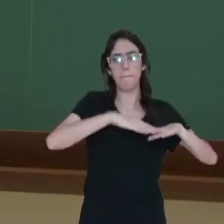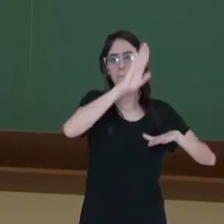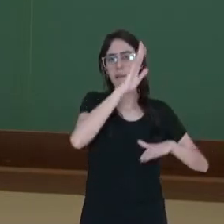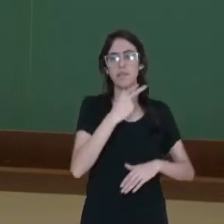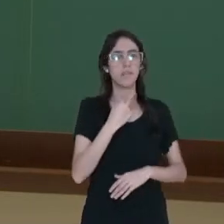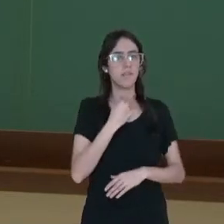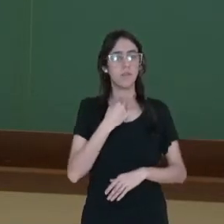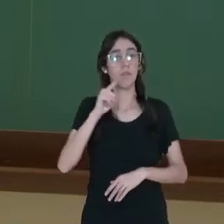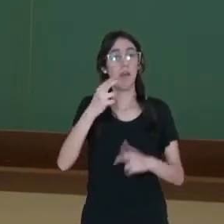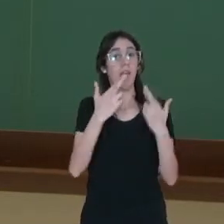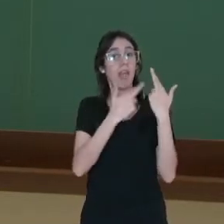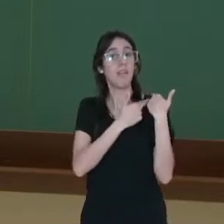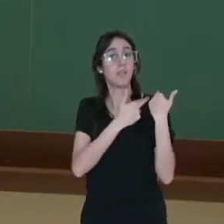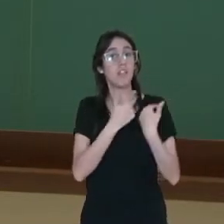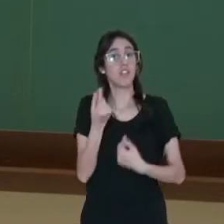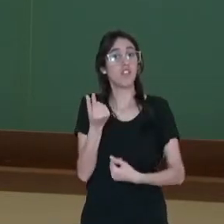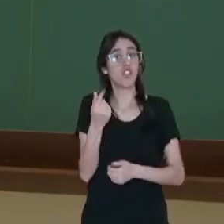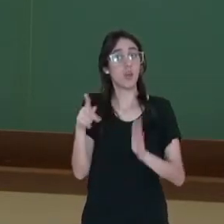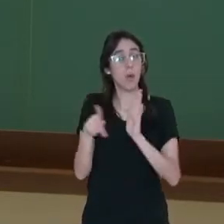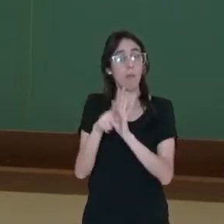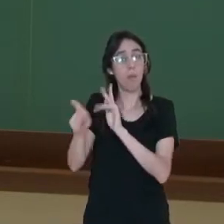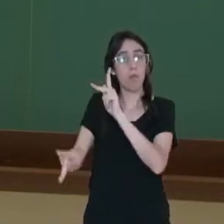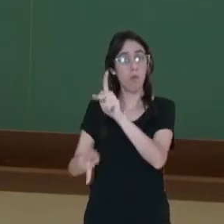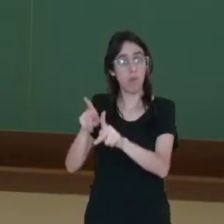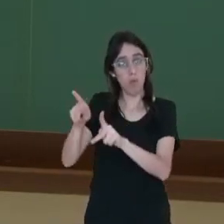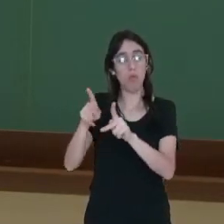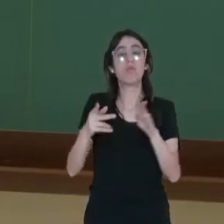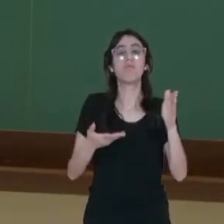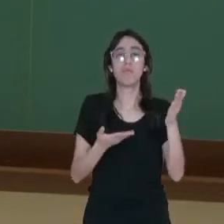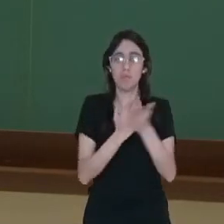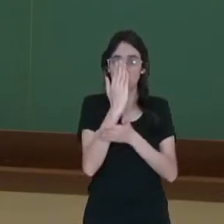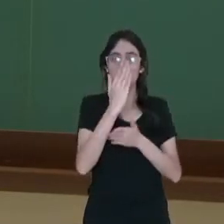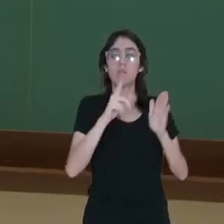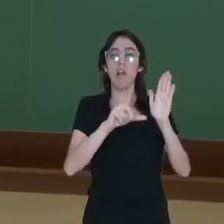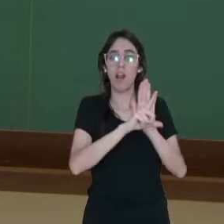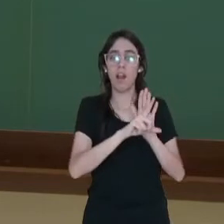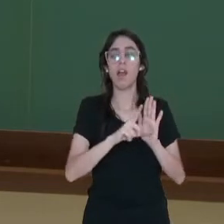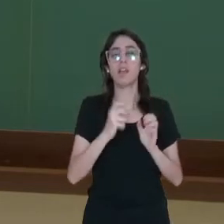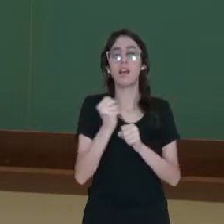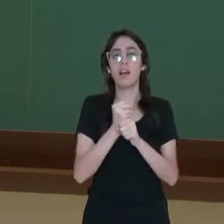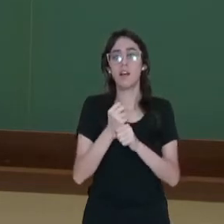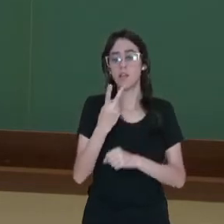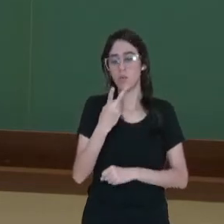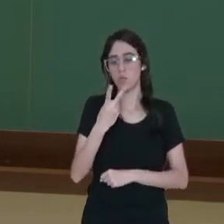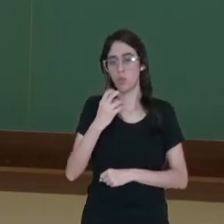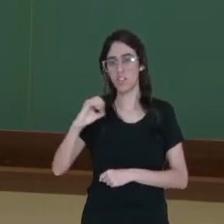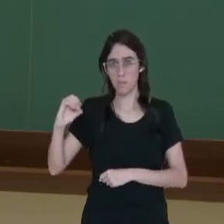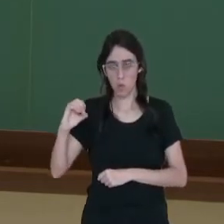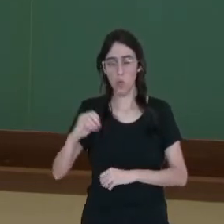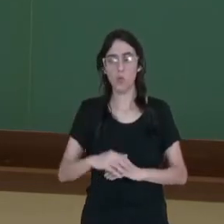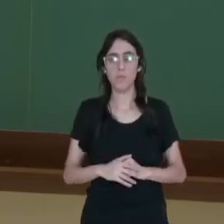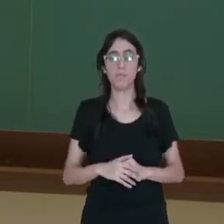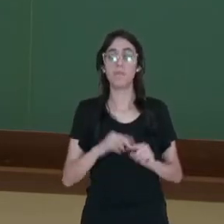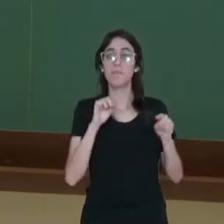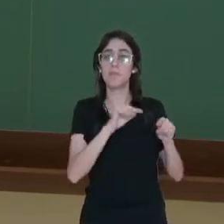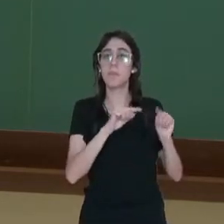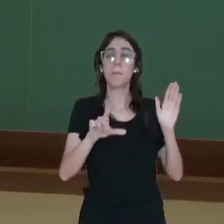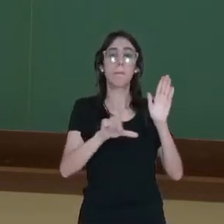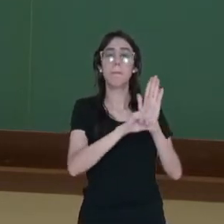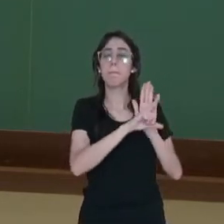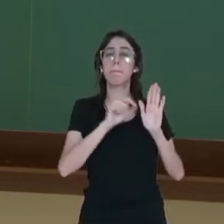Responsabilidade com o dinheiro público. Essa lei aprovada em 2000 e que o desrespeito a essa lei